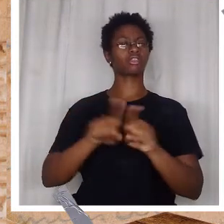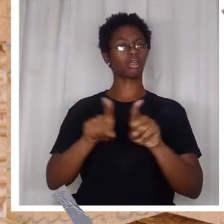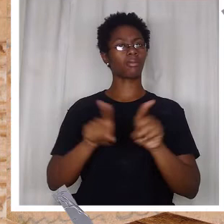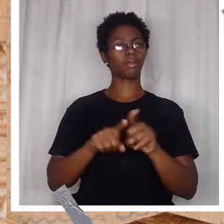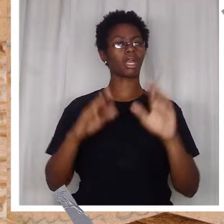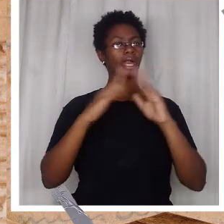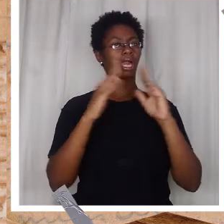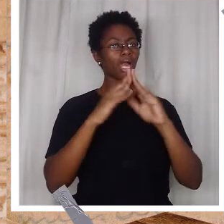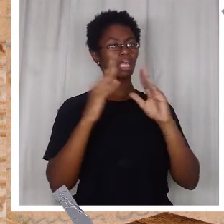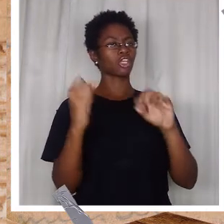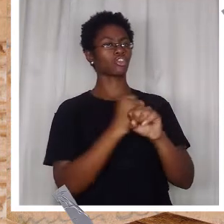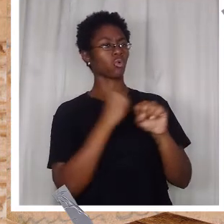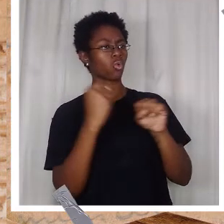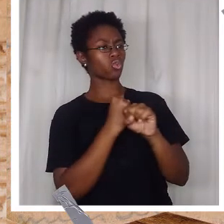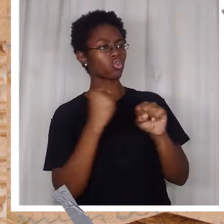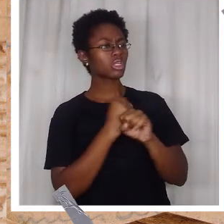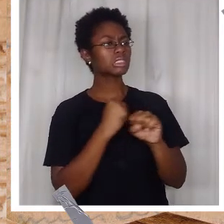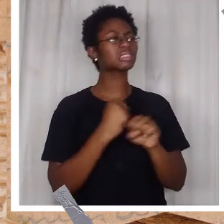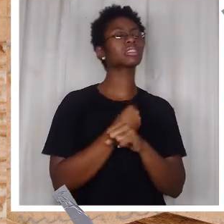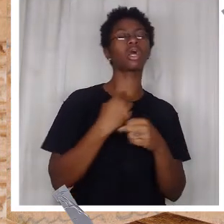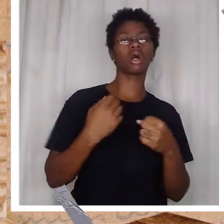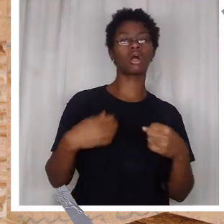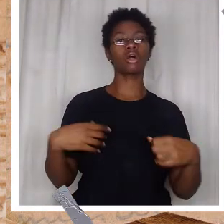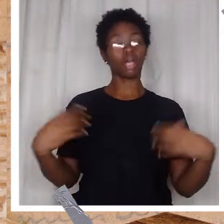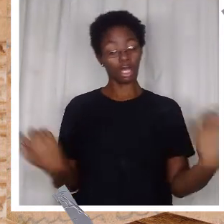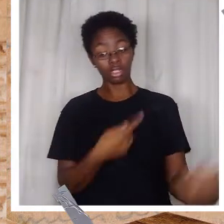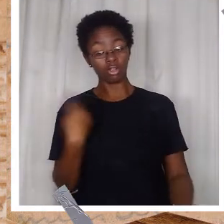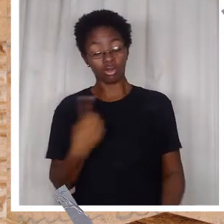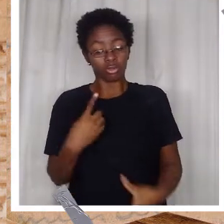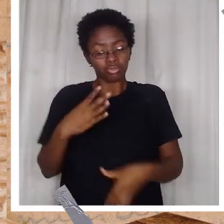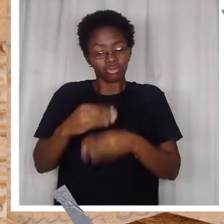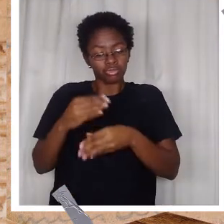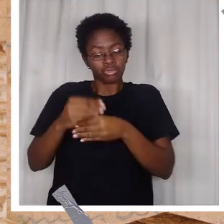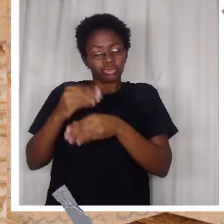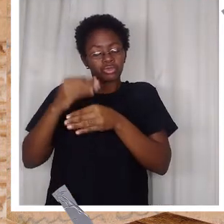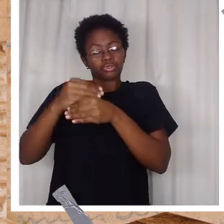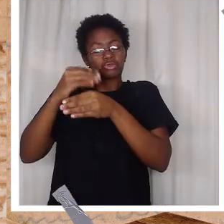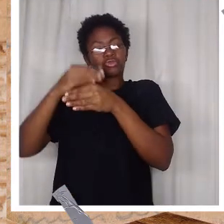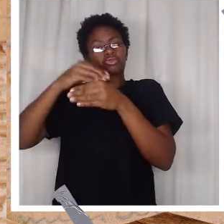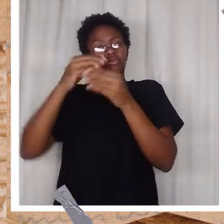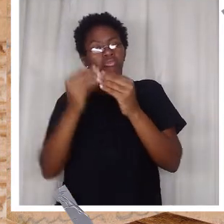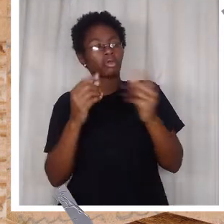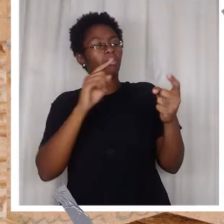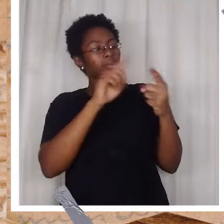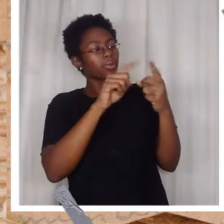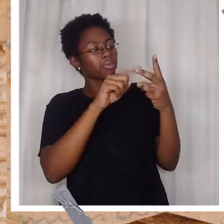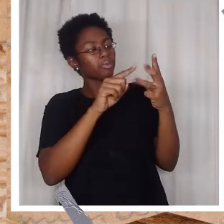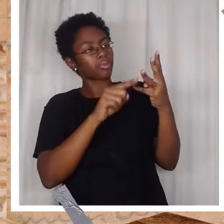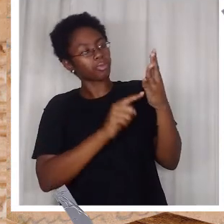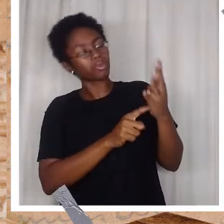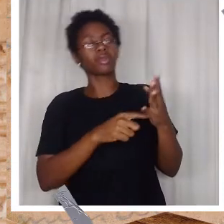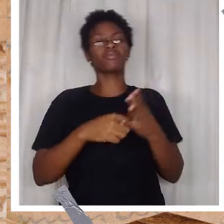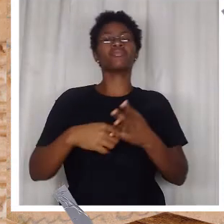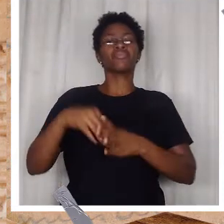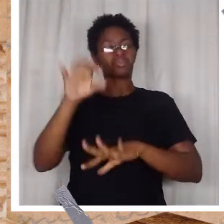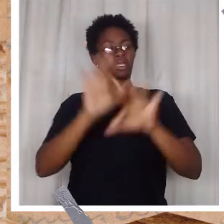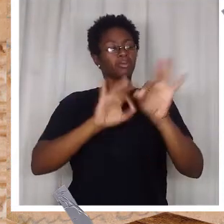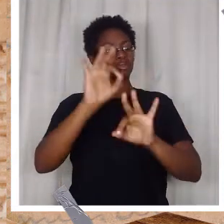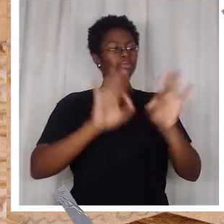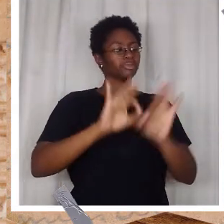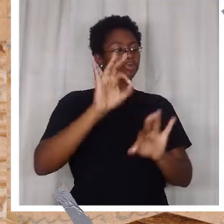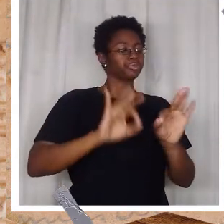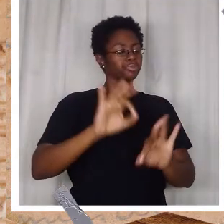de construção, a gente foi identificando alguns pontos e construindo essa dramaturgia, que é, ao